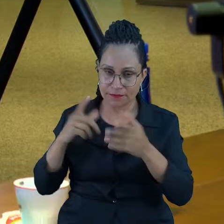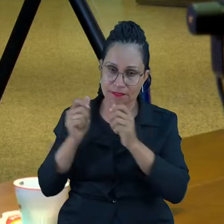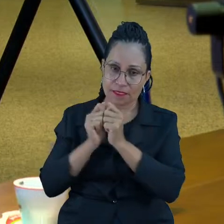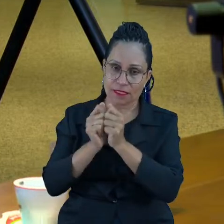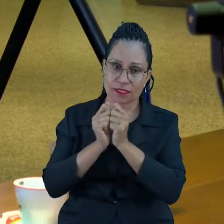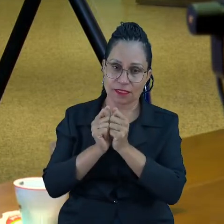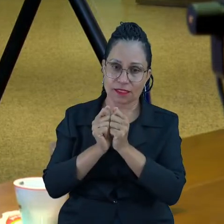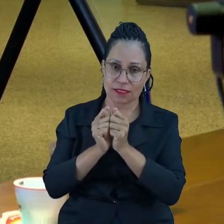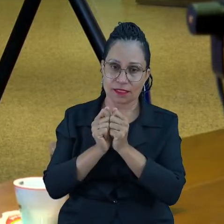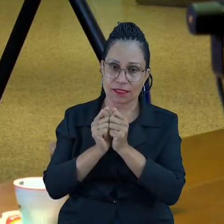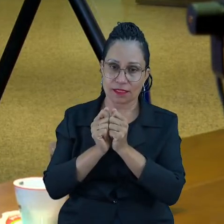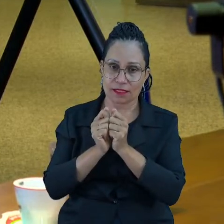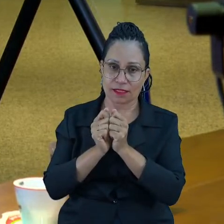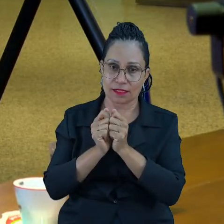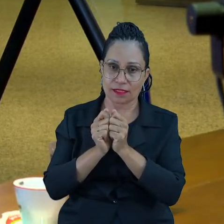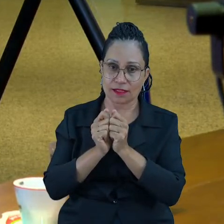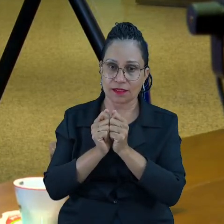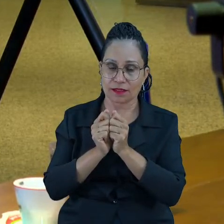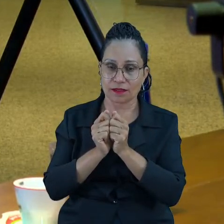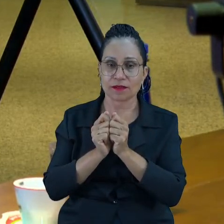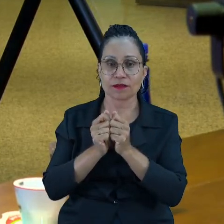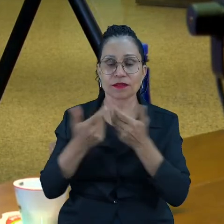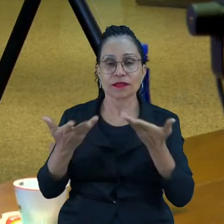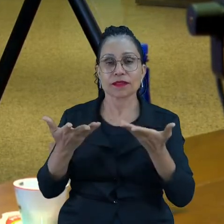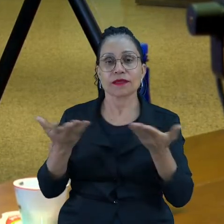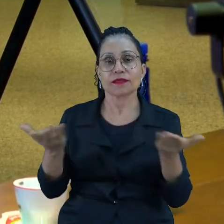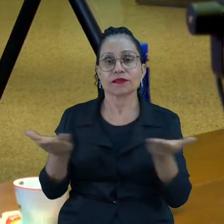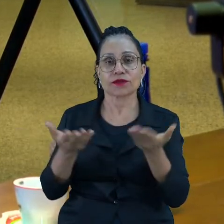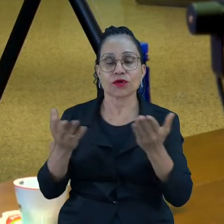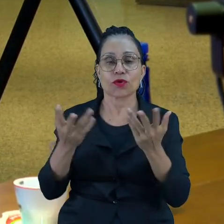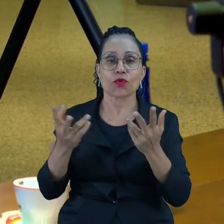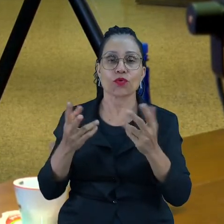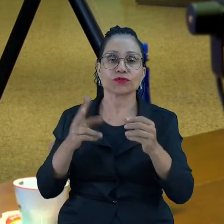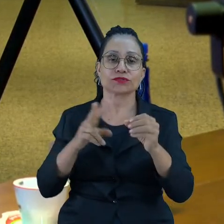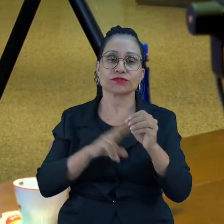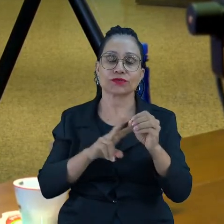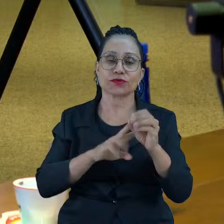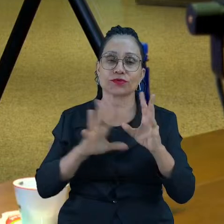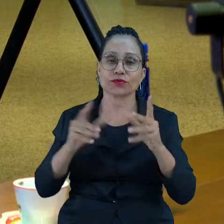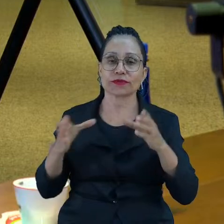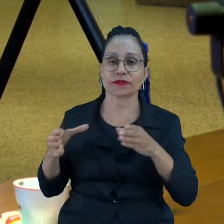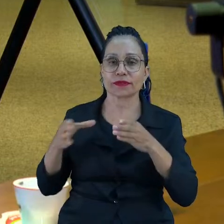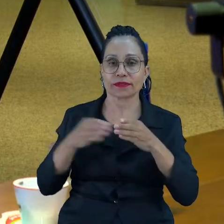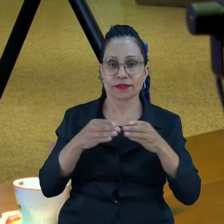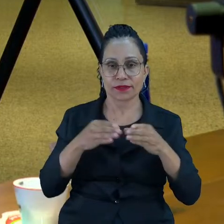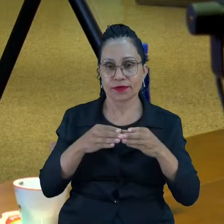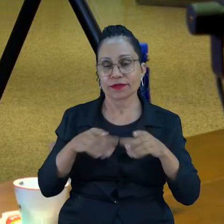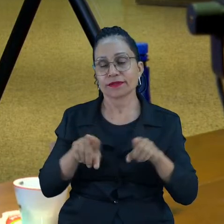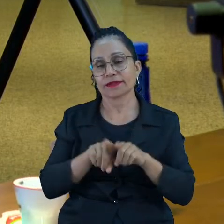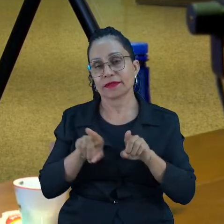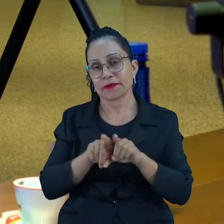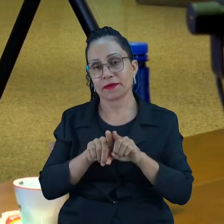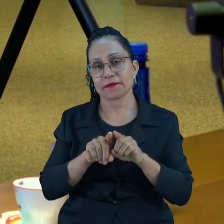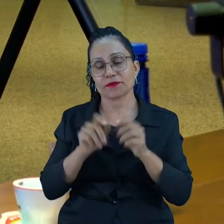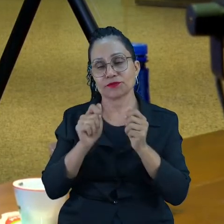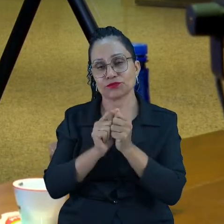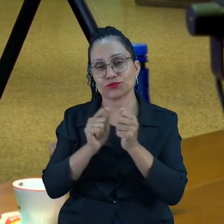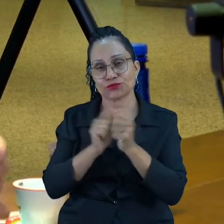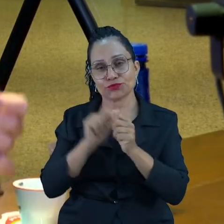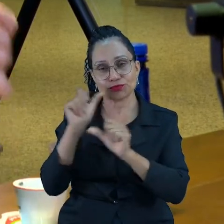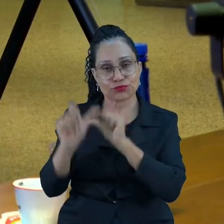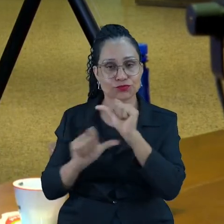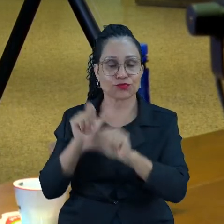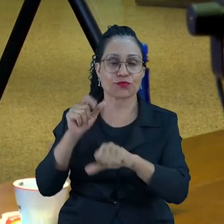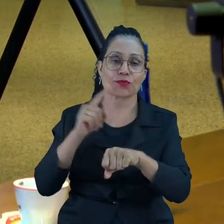né, nessa transmissão aqui online, a toda a equipe que está aqui, né, nos bastidores aqui com a gente, tornando esse